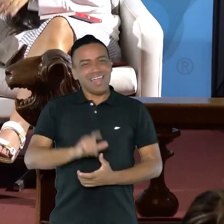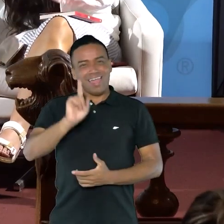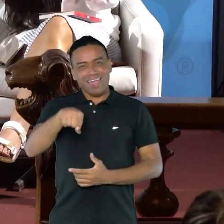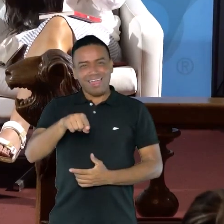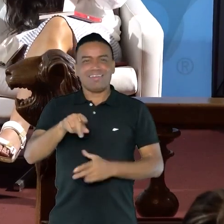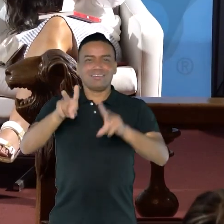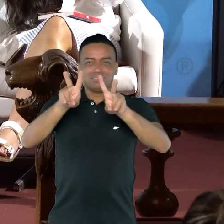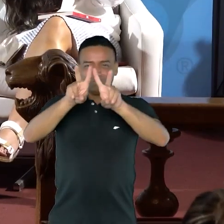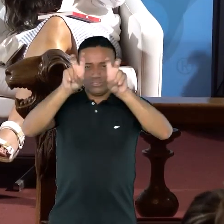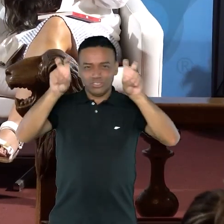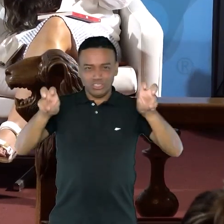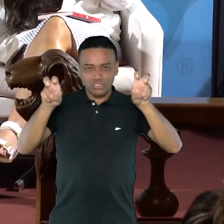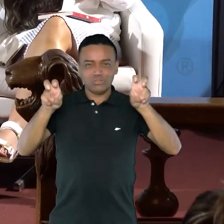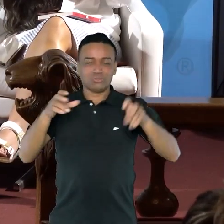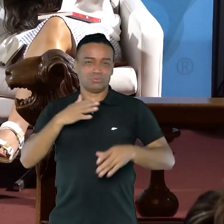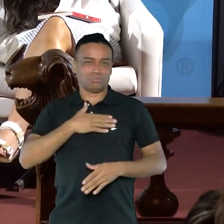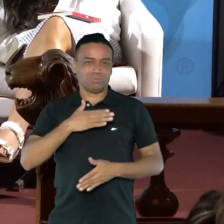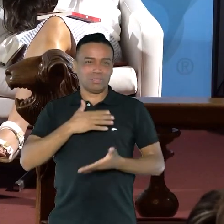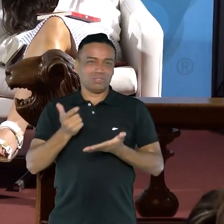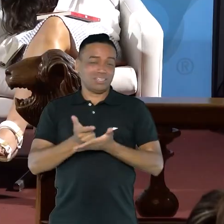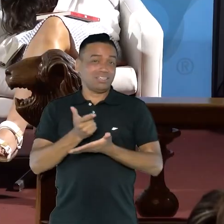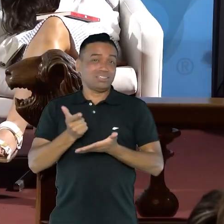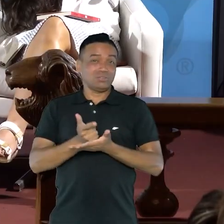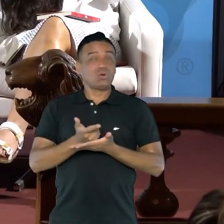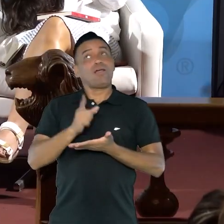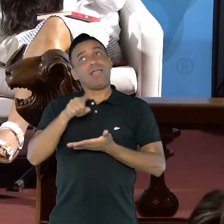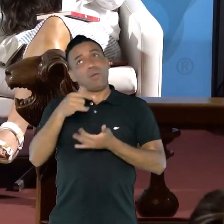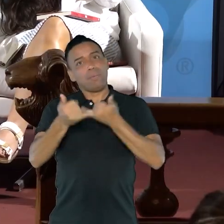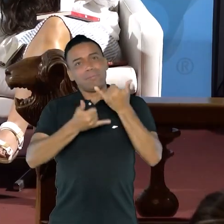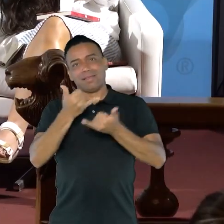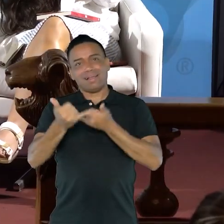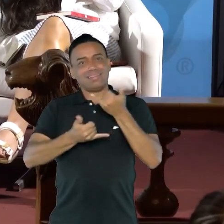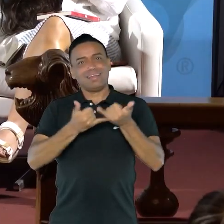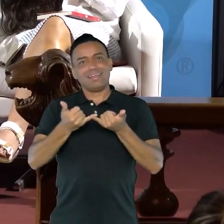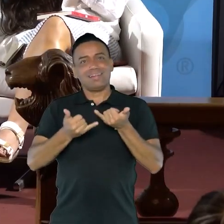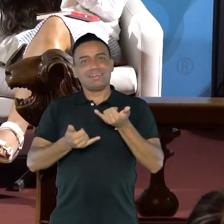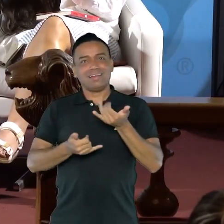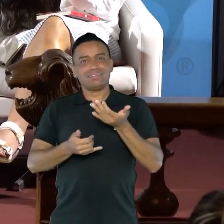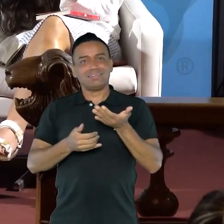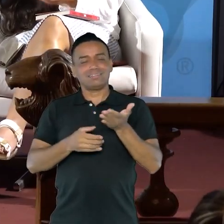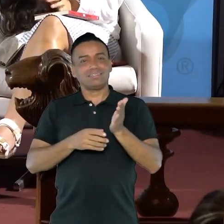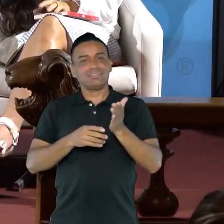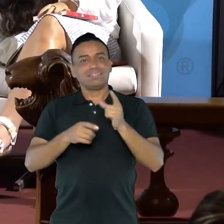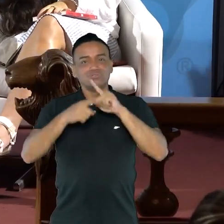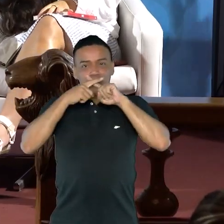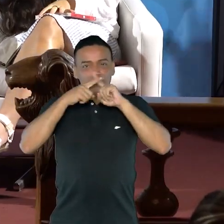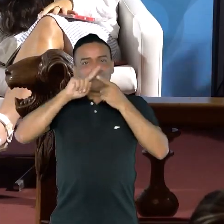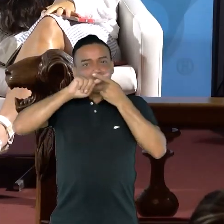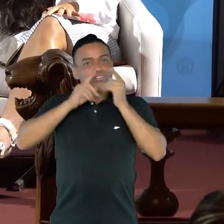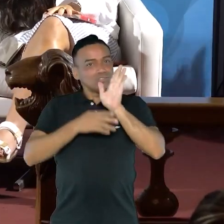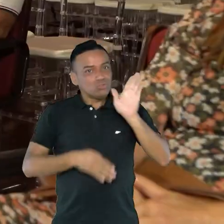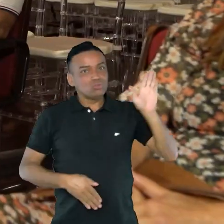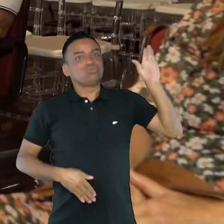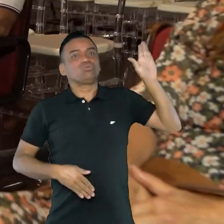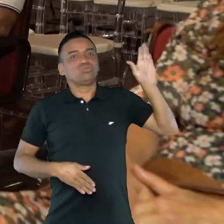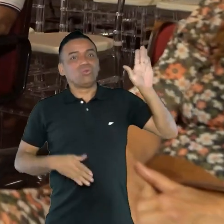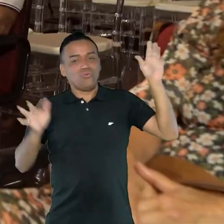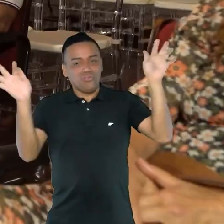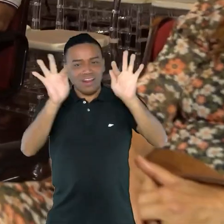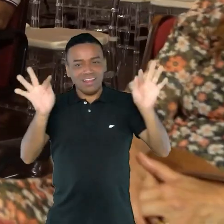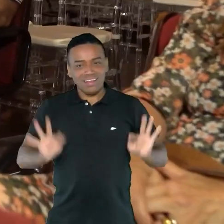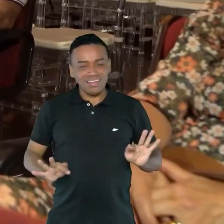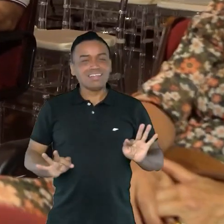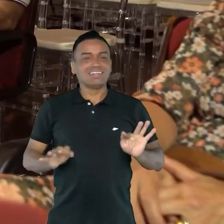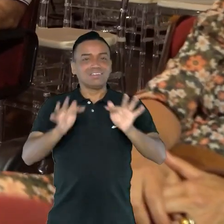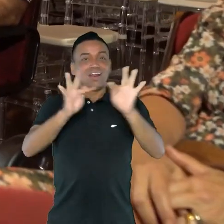O título do livro é uma brincadeira, né, com essas juras do Felizes para Sempre. O